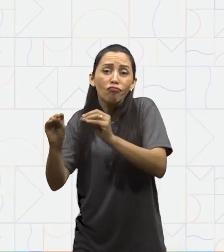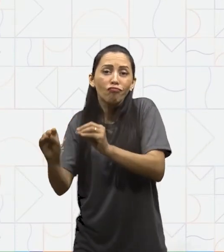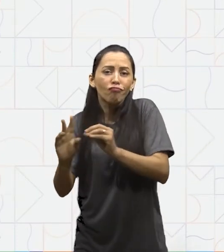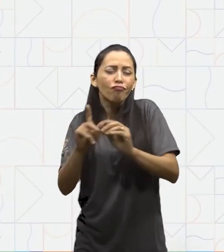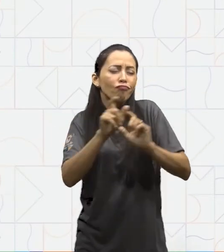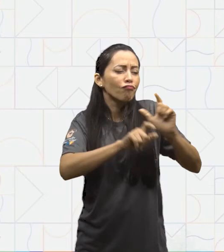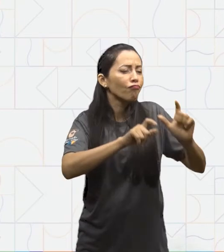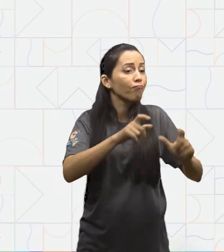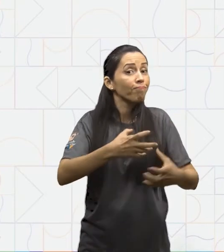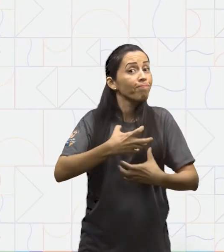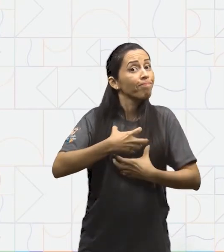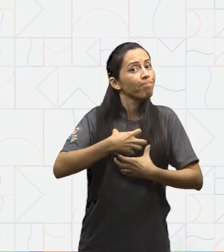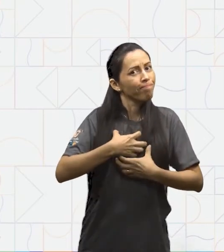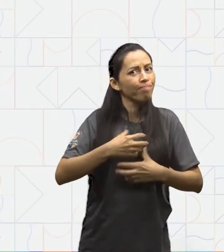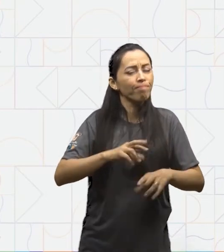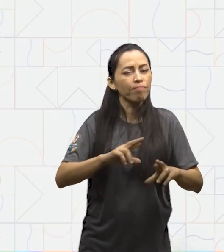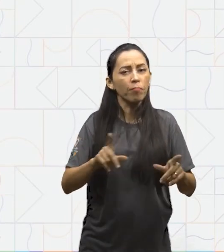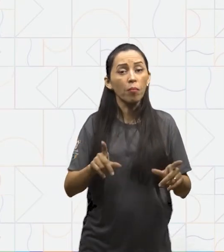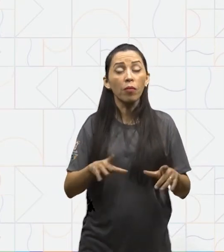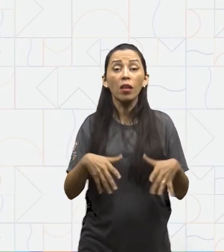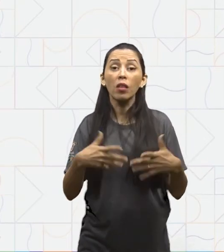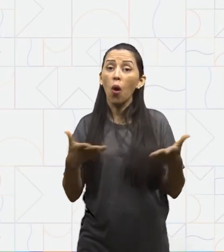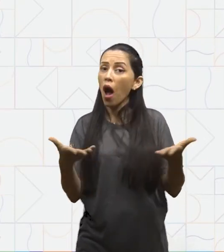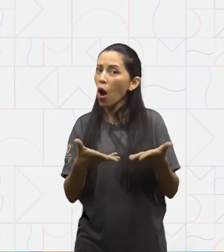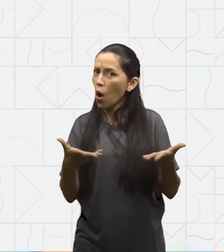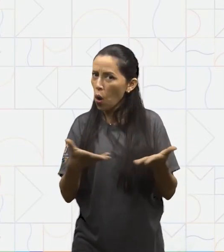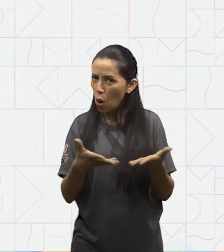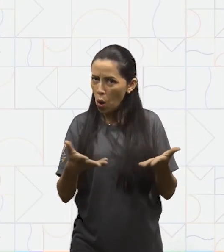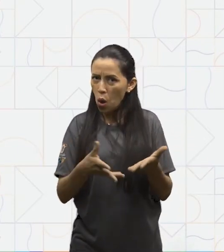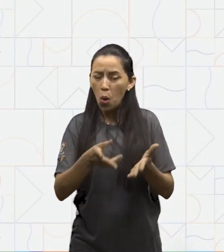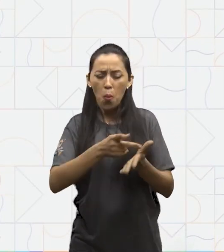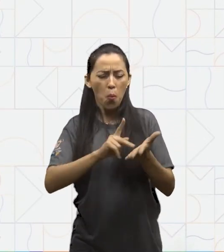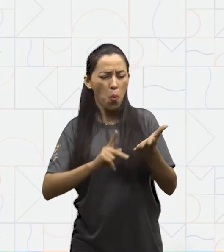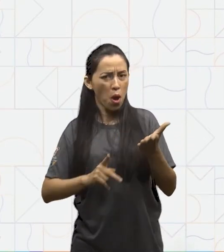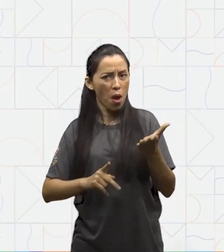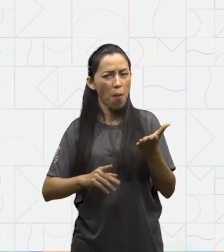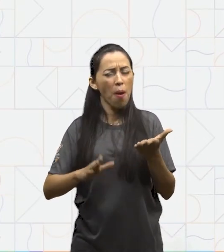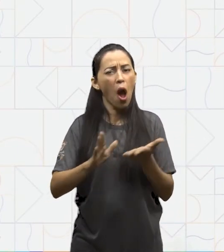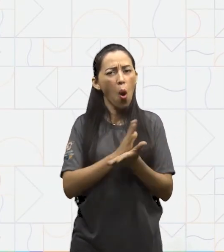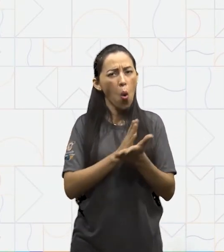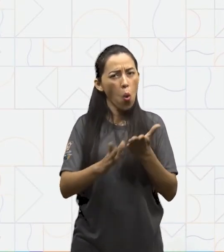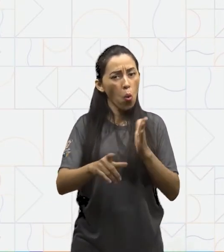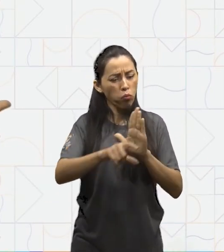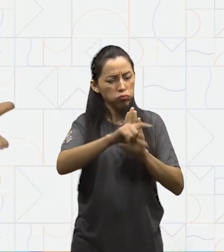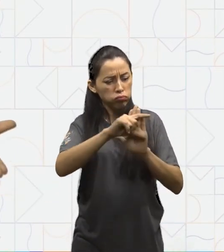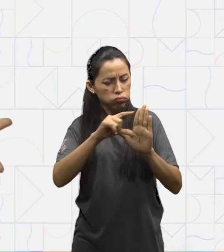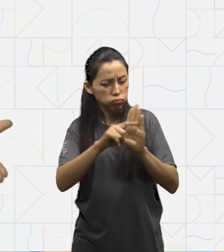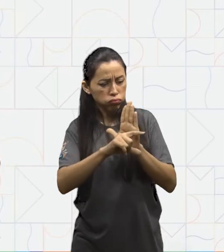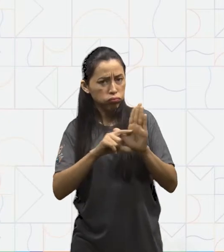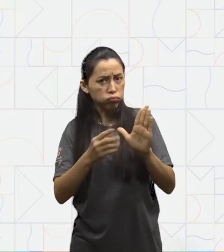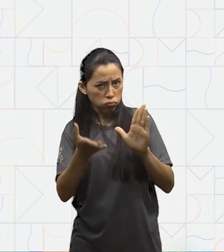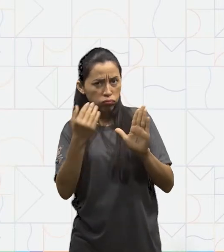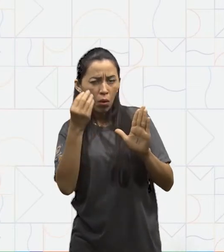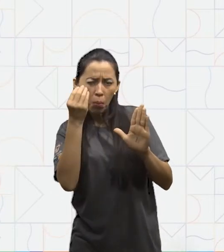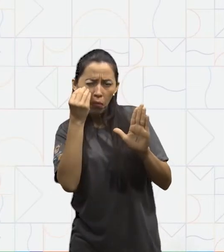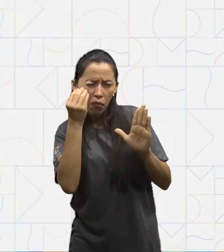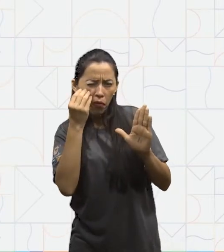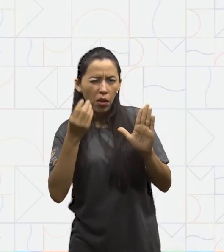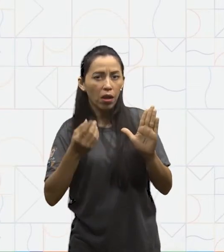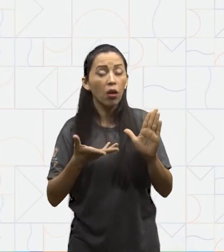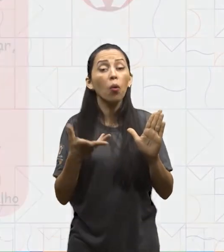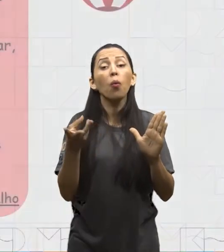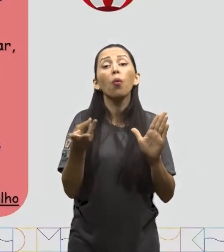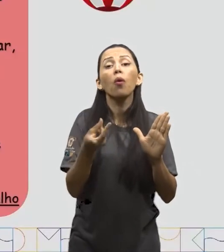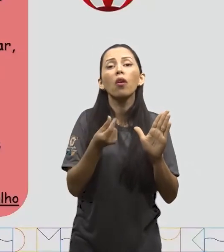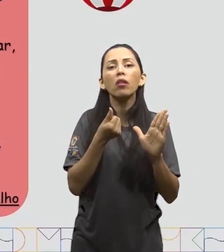completo. Foram tirados apenas alguns trechos para a aula de hoje. Mas você contou quantas estrofes estão presentes